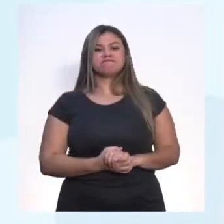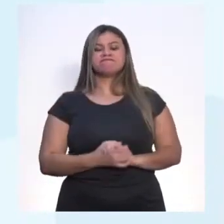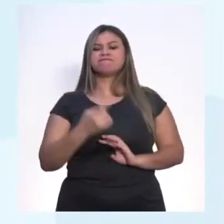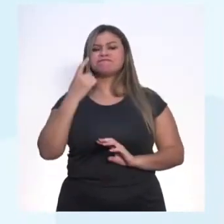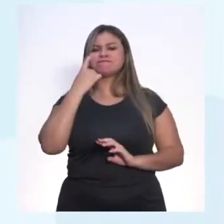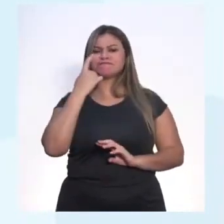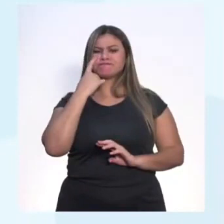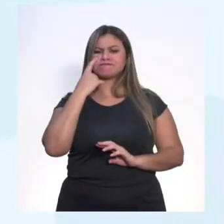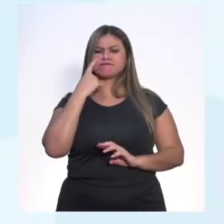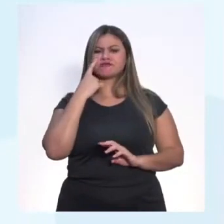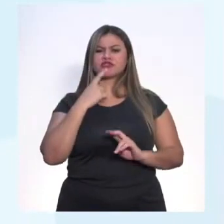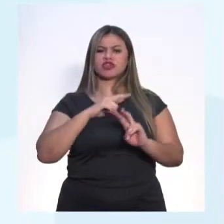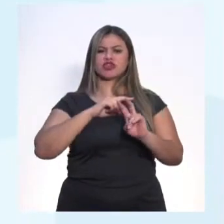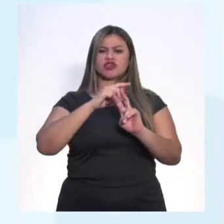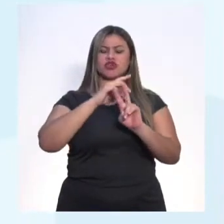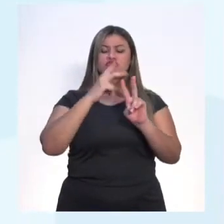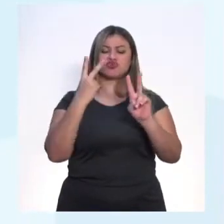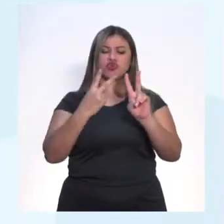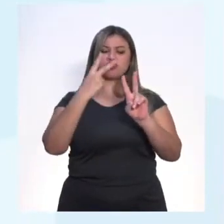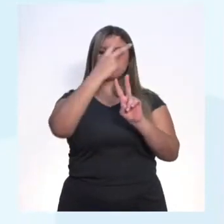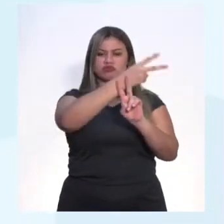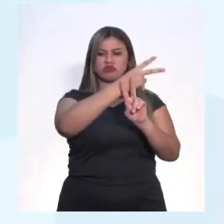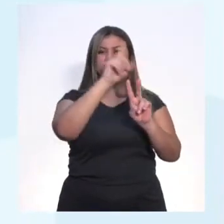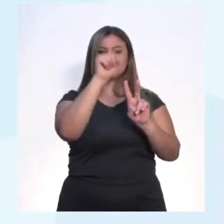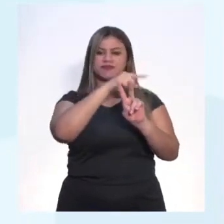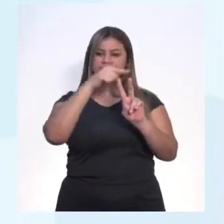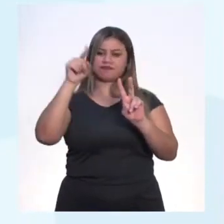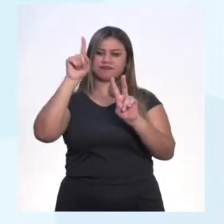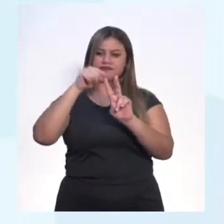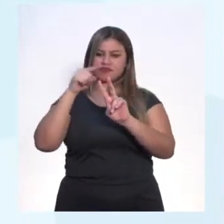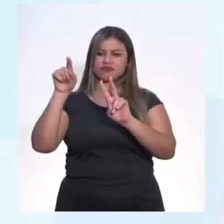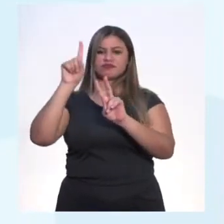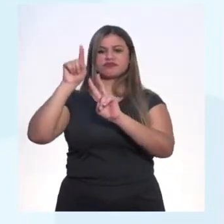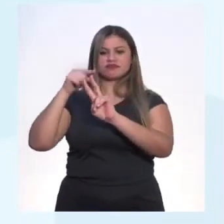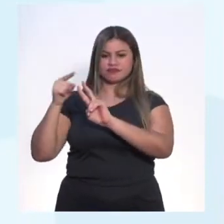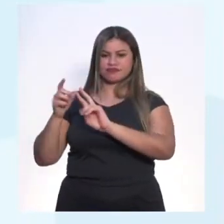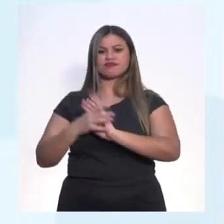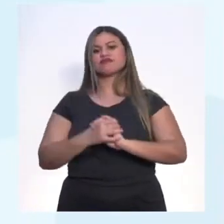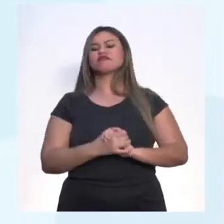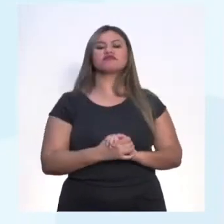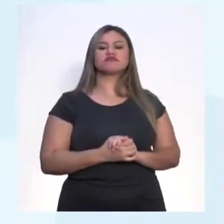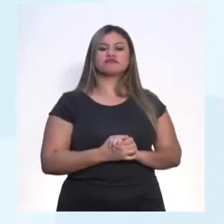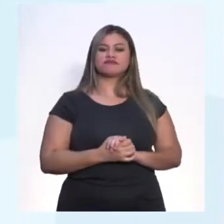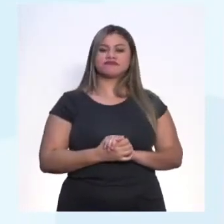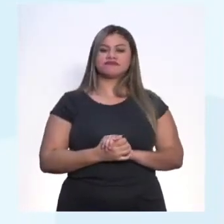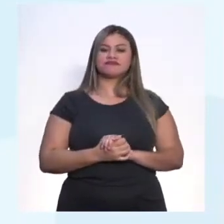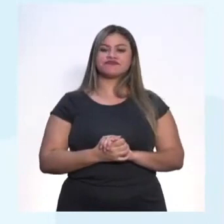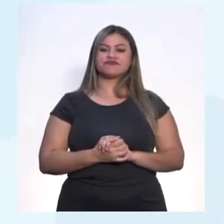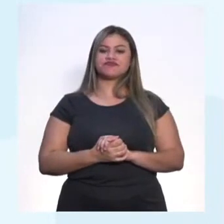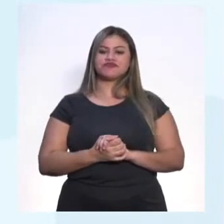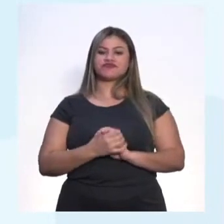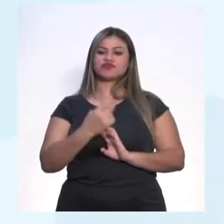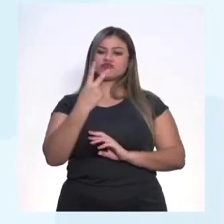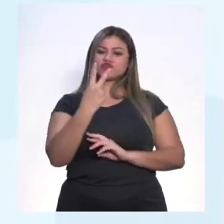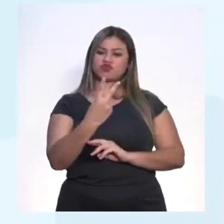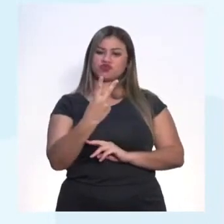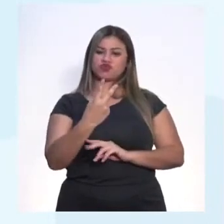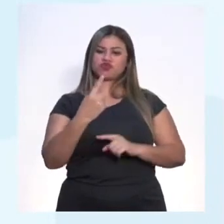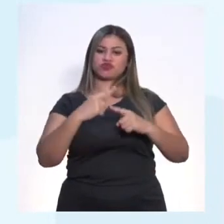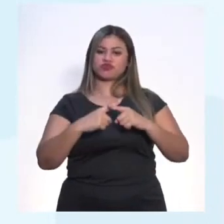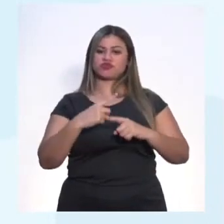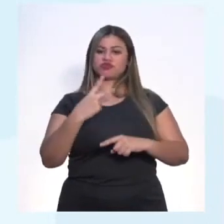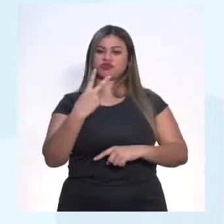Então, todo mundo que tem a potência 2 vai sair da raiz. Então, vai sair o 2